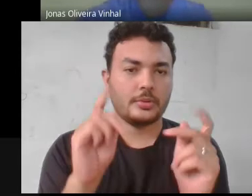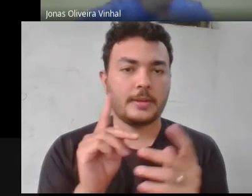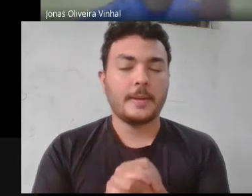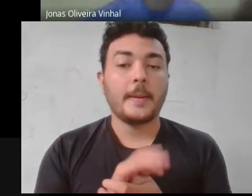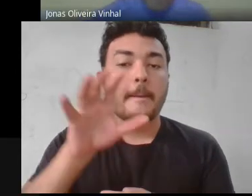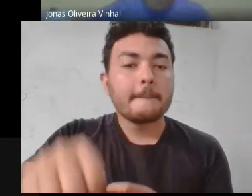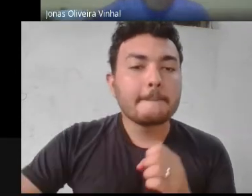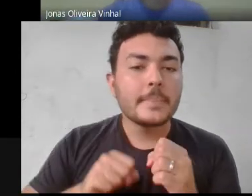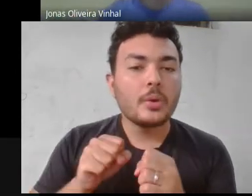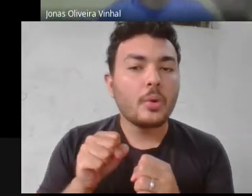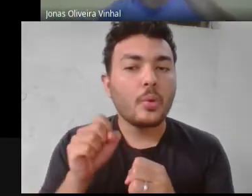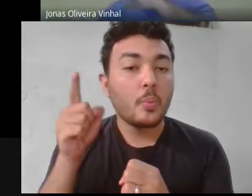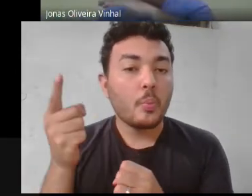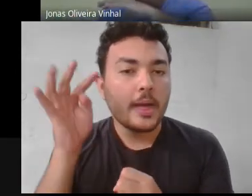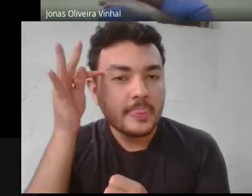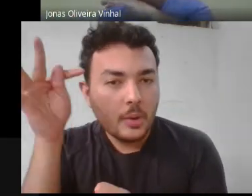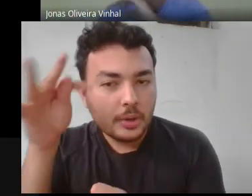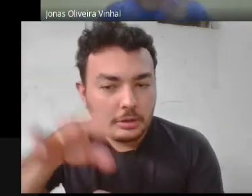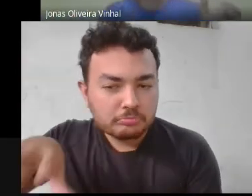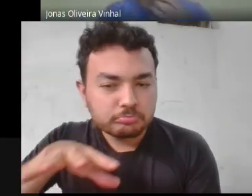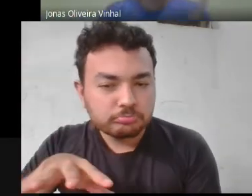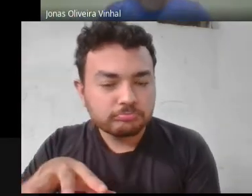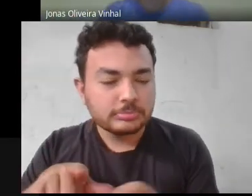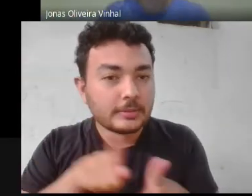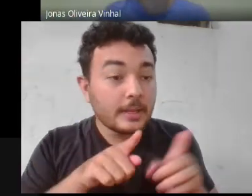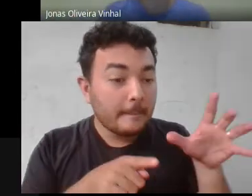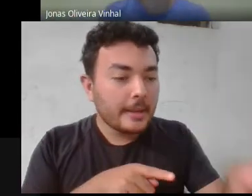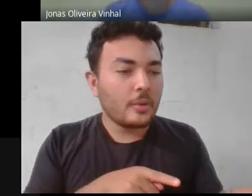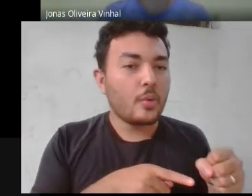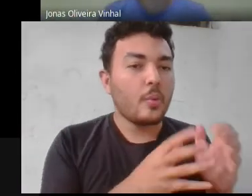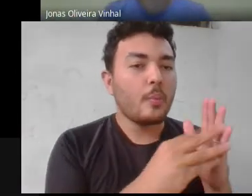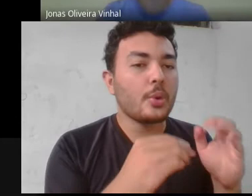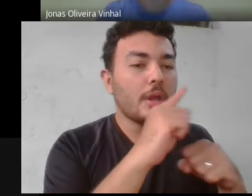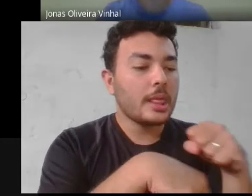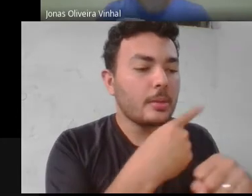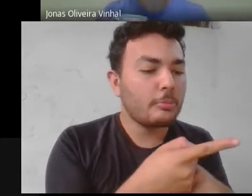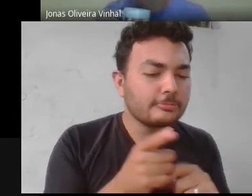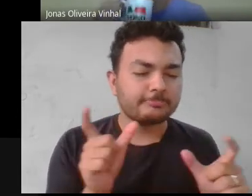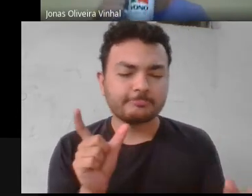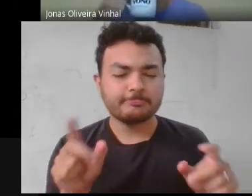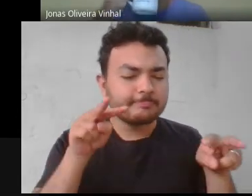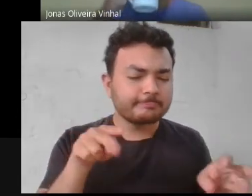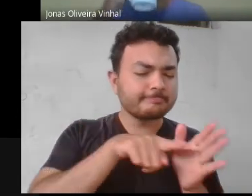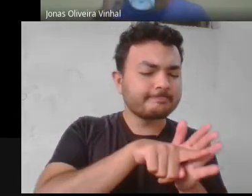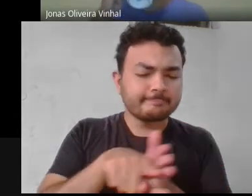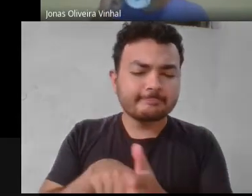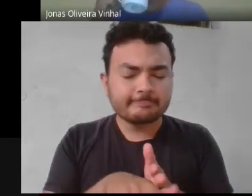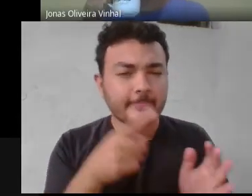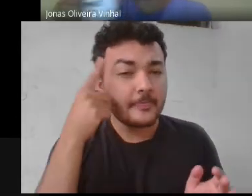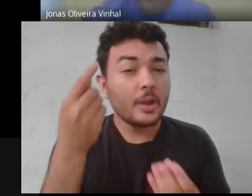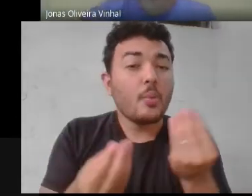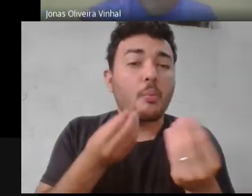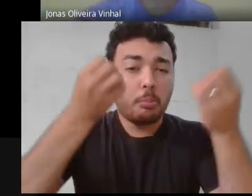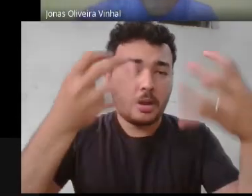Então, pegou uma parte de uma teoria e uma parte do modelo atômico para tentar explicar como se formava essa ligação química.